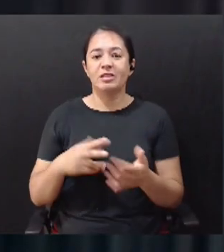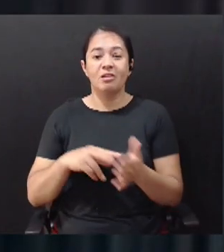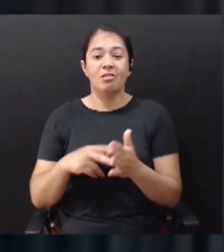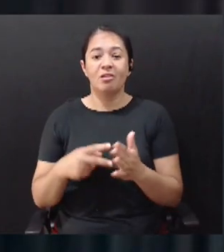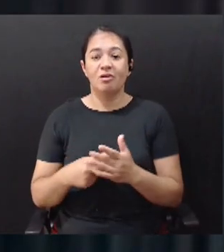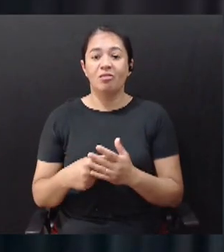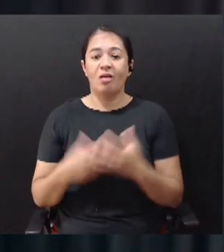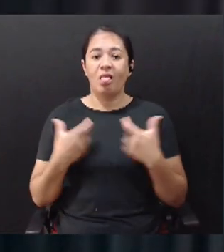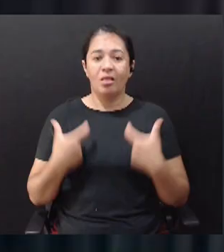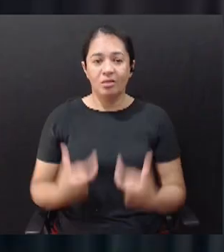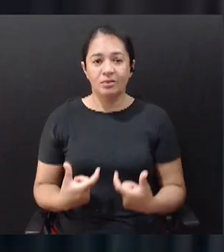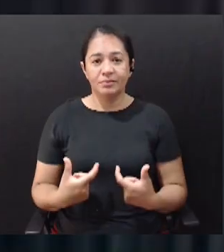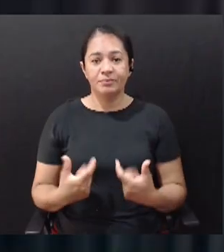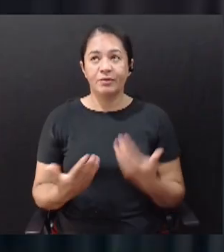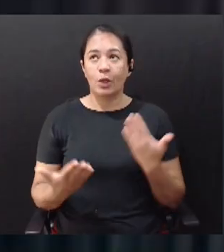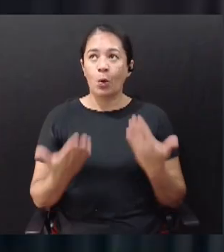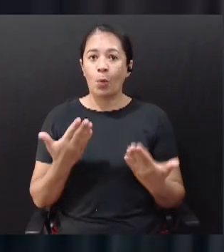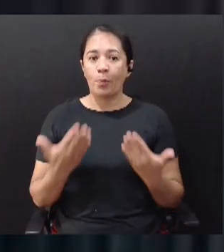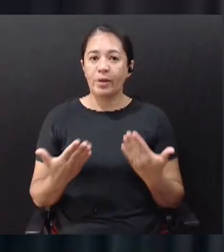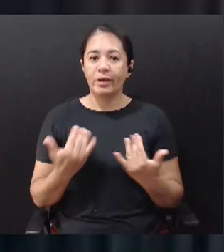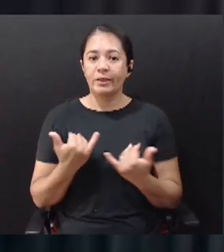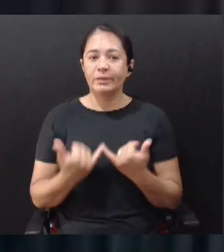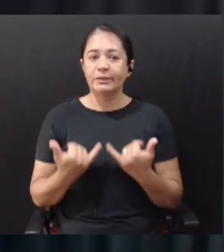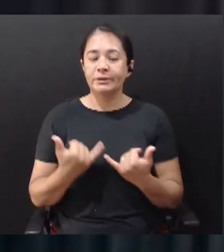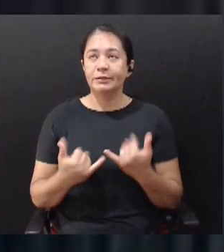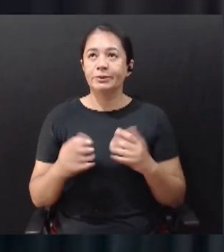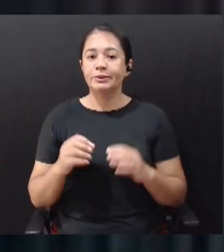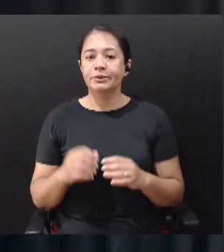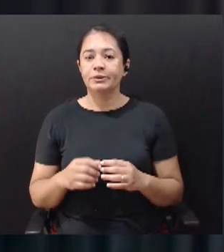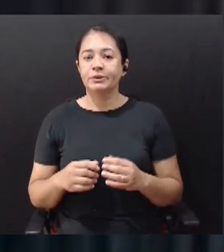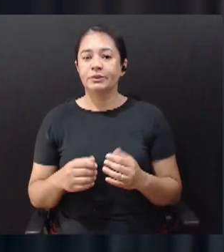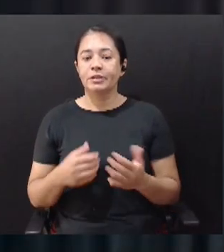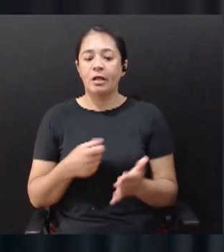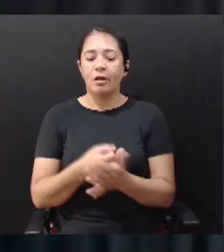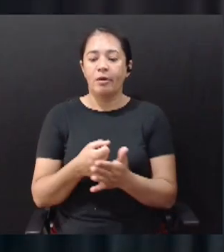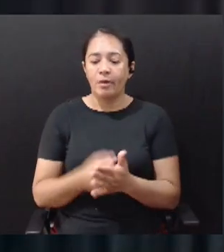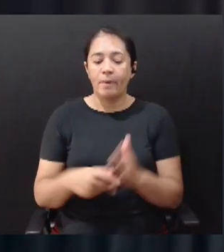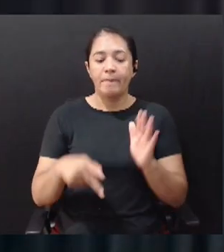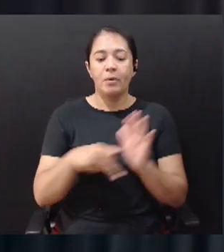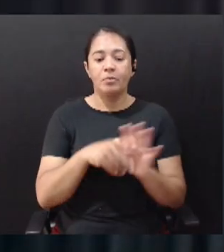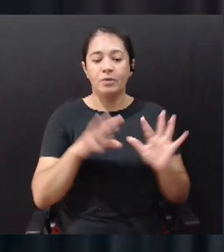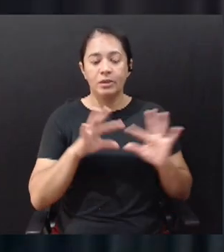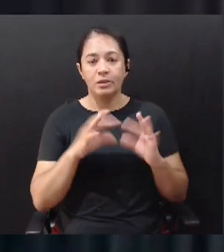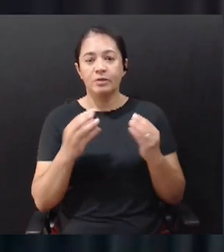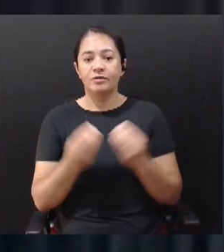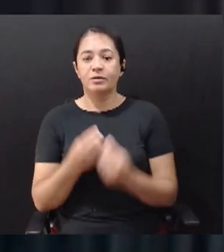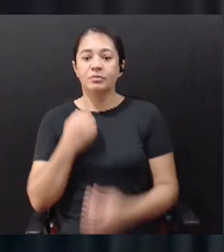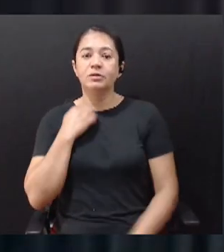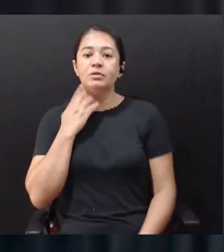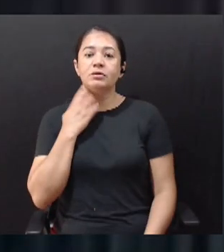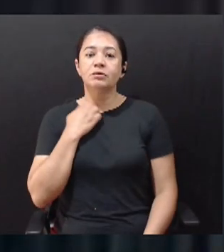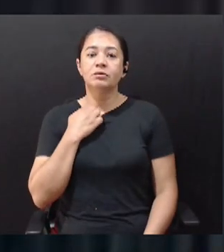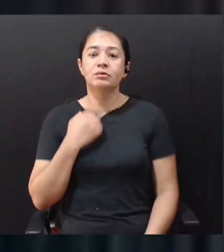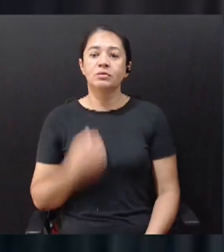como se, as obrigações ali familiares, enfim, estão no final de semana, então por conta disso